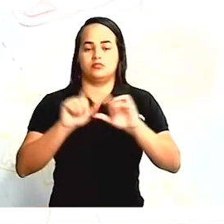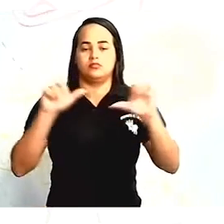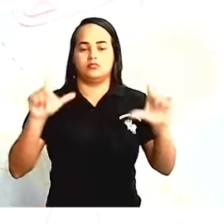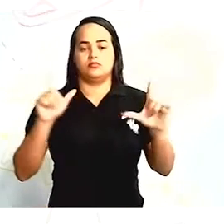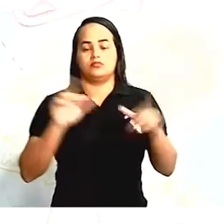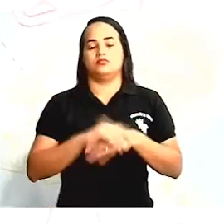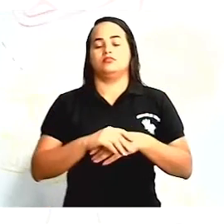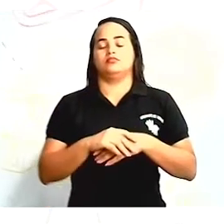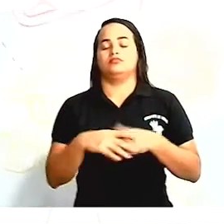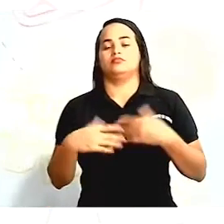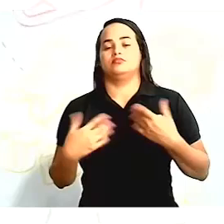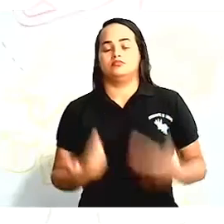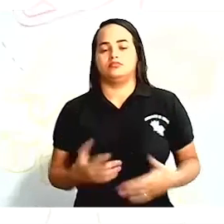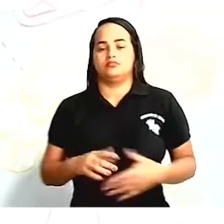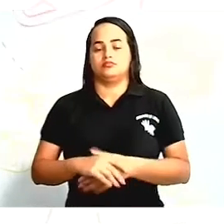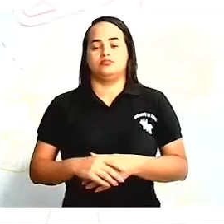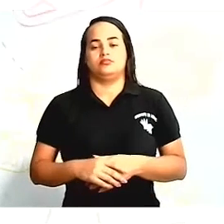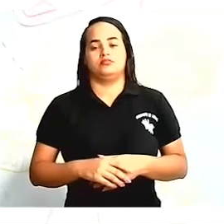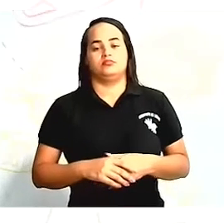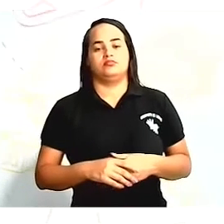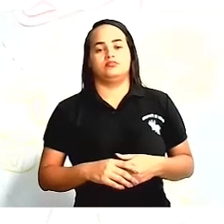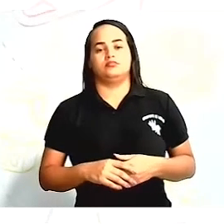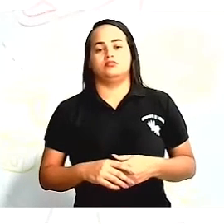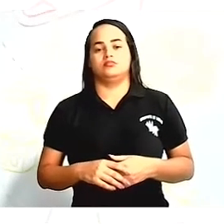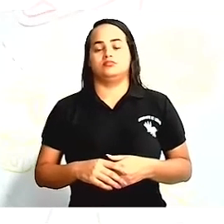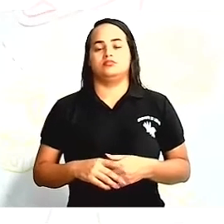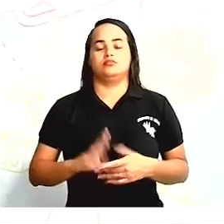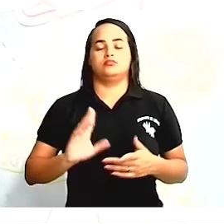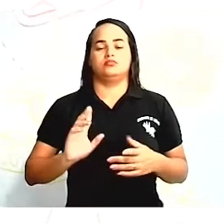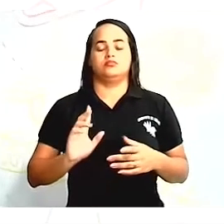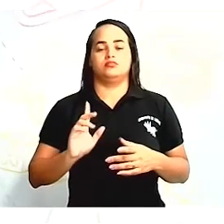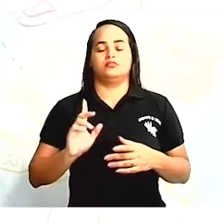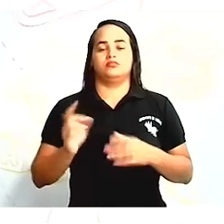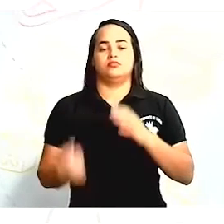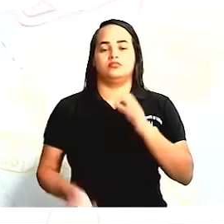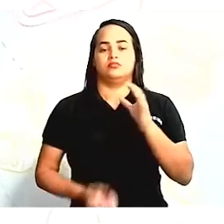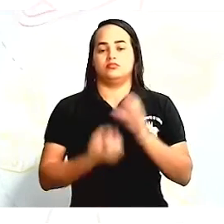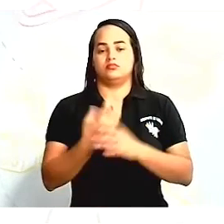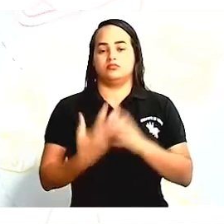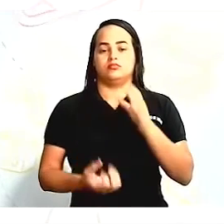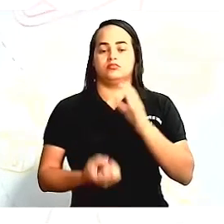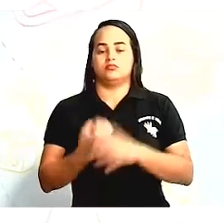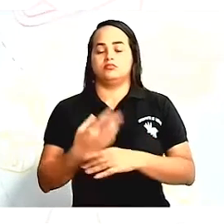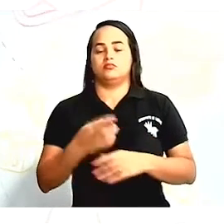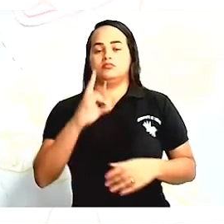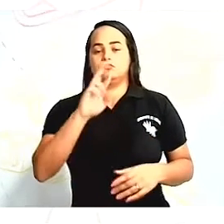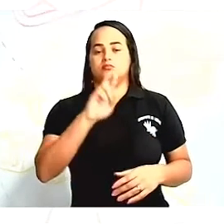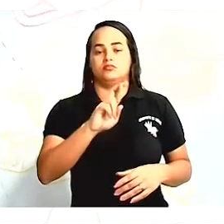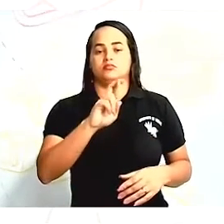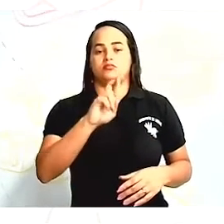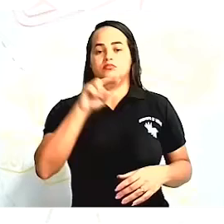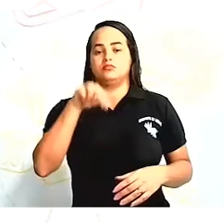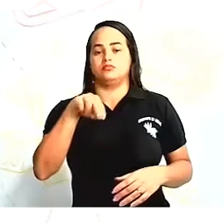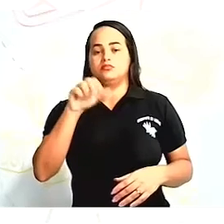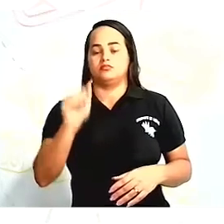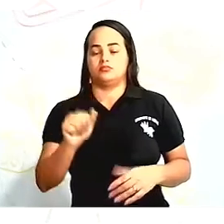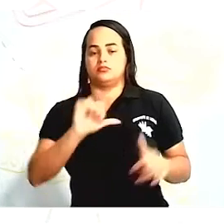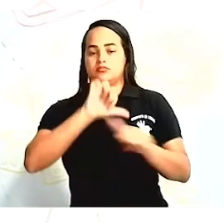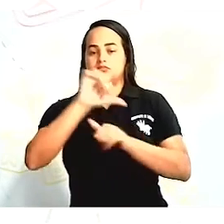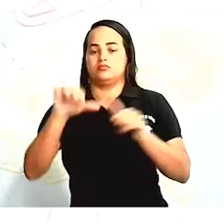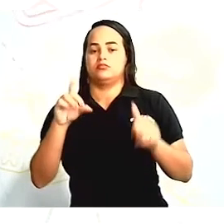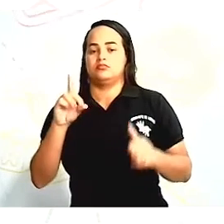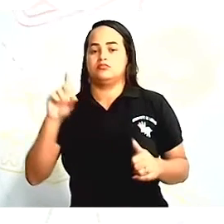a replicação de DNA através da transcrição reversa, o RNA torna-se